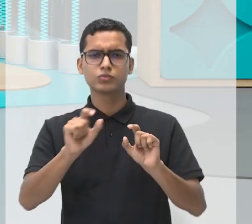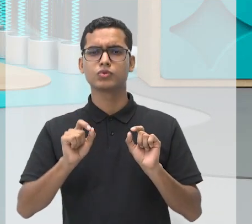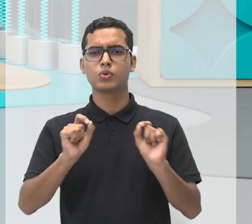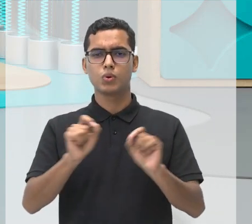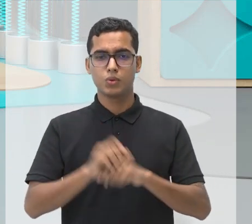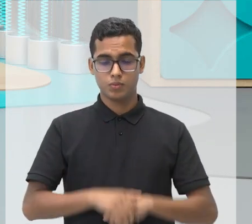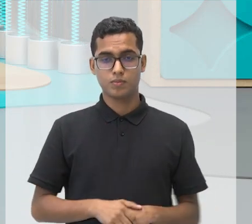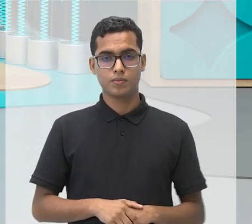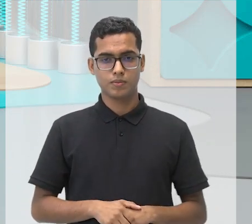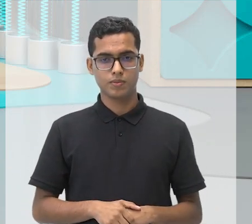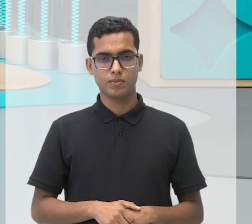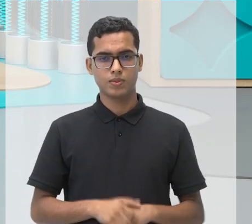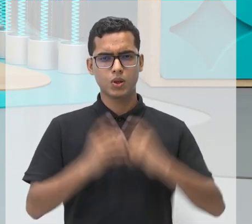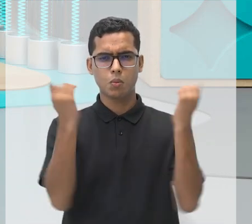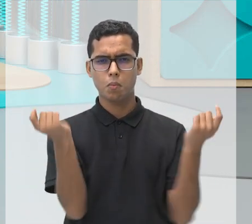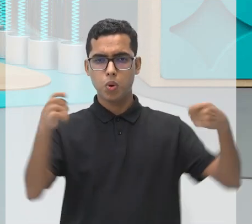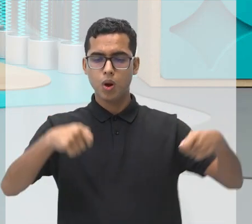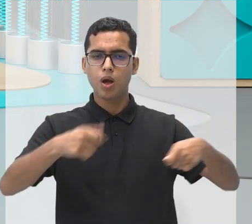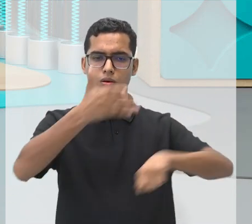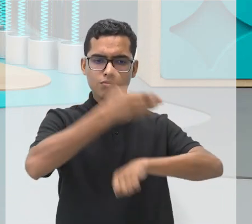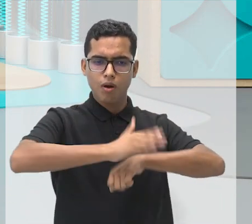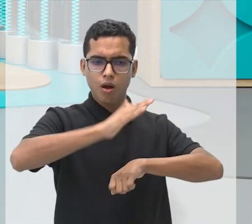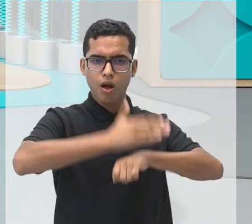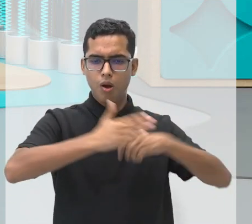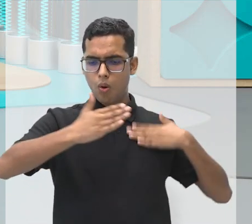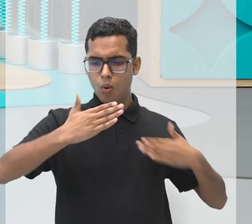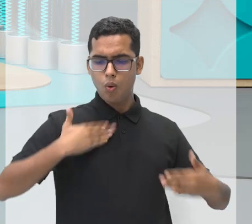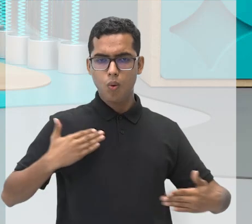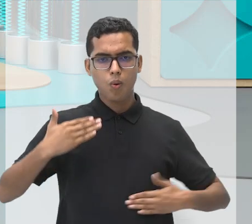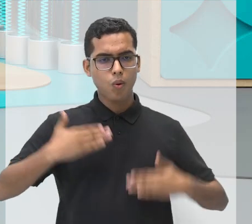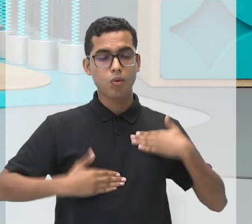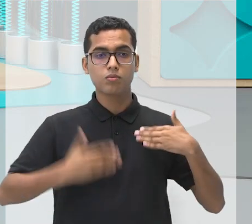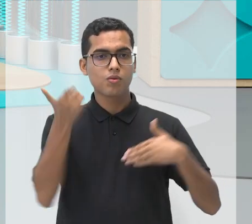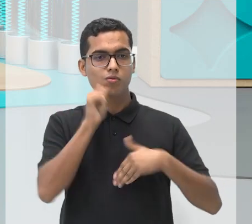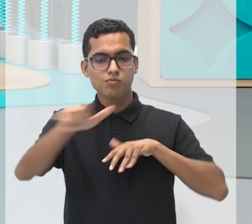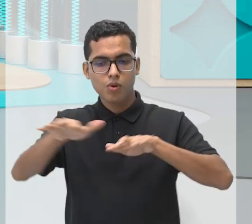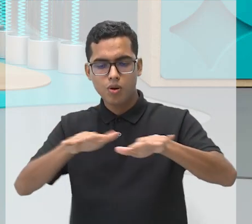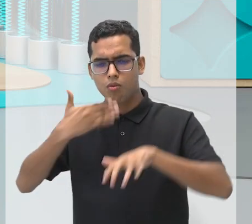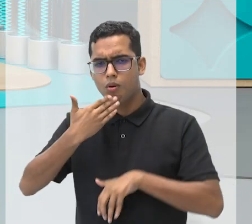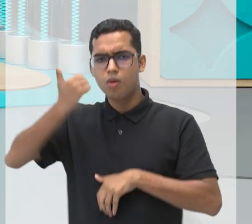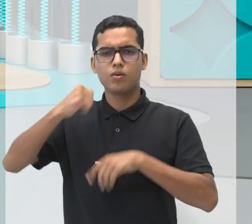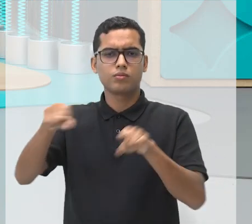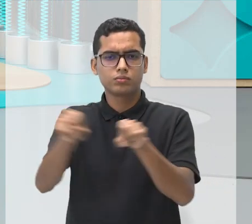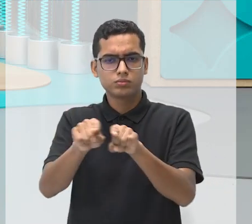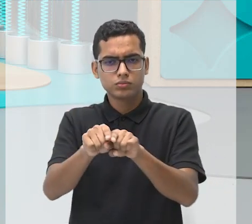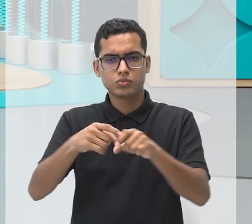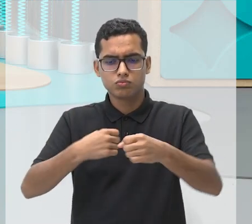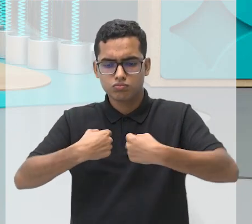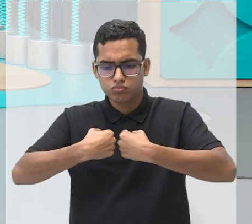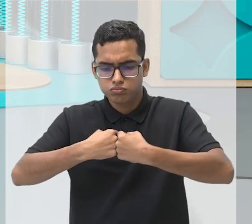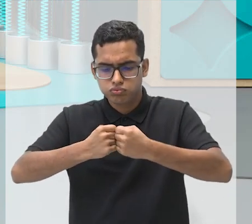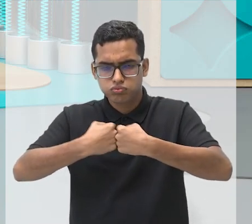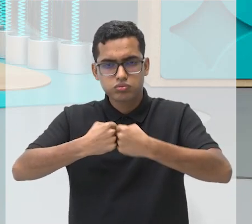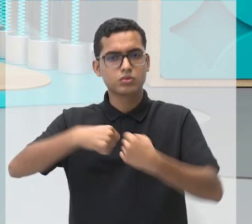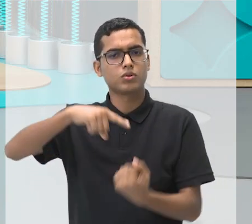diversas possibilidades de prática e ampliar o nosso repertório de movimentos, de